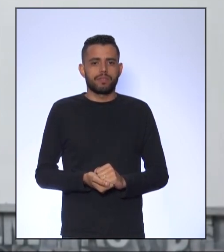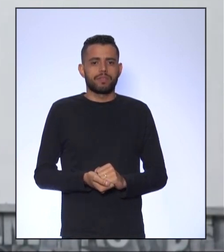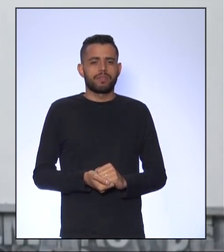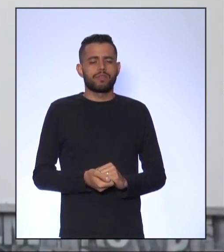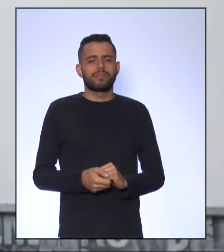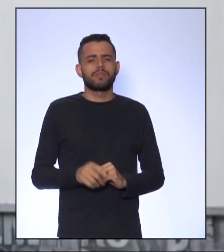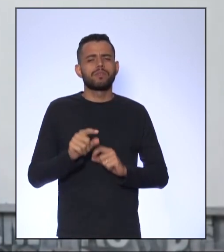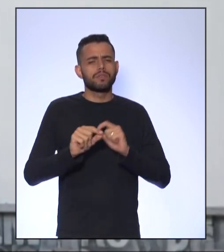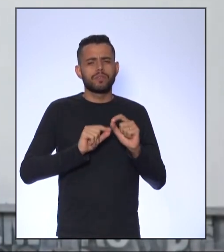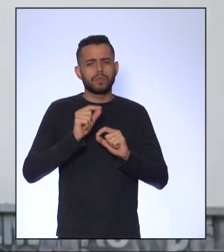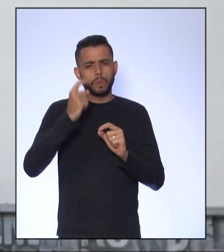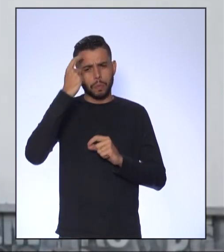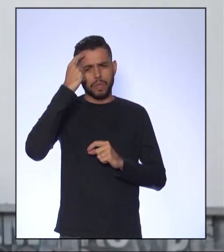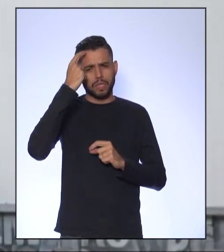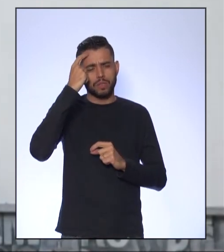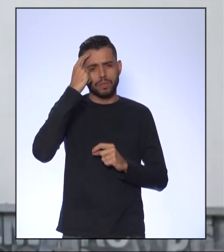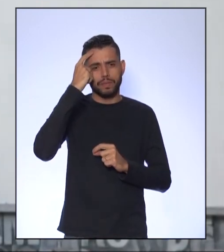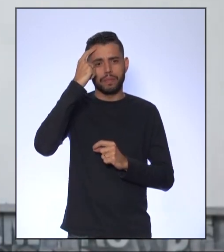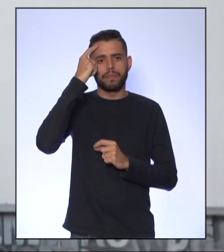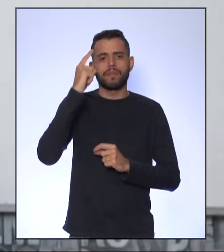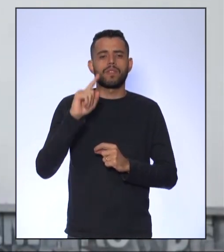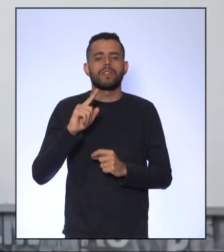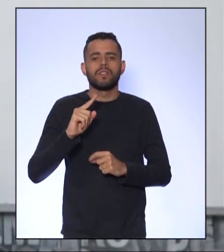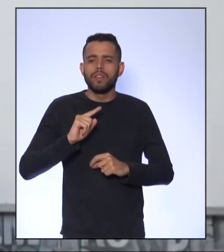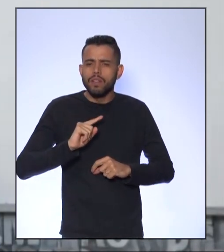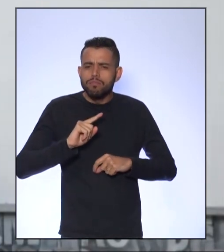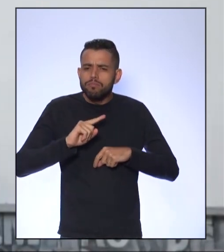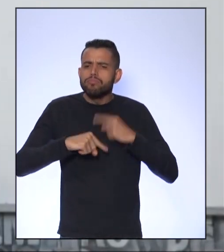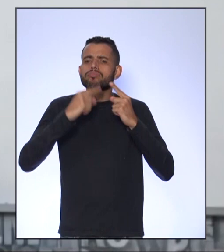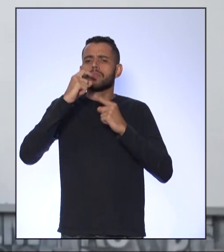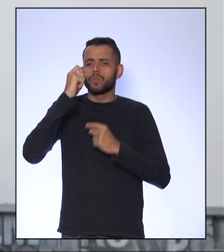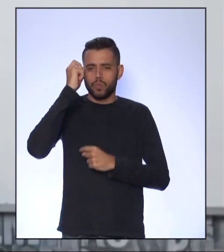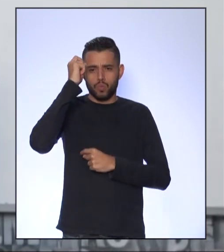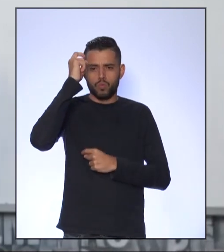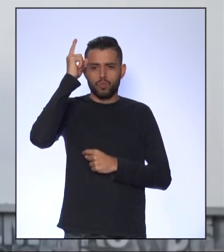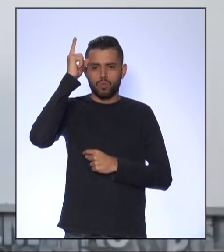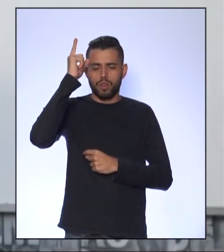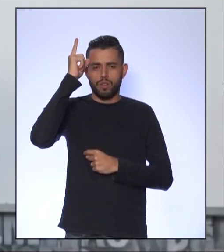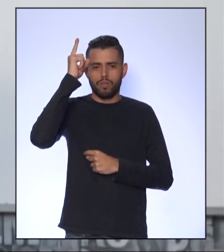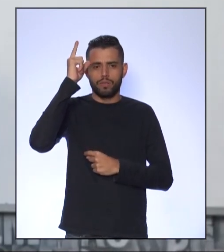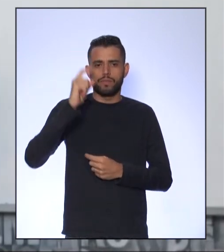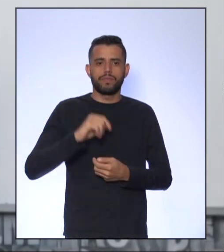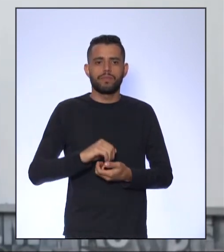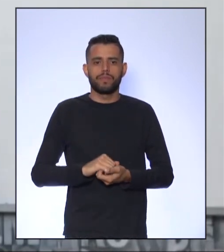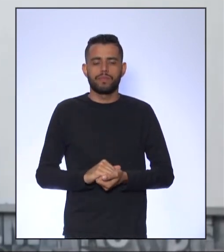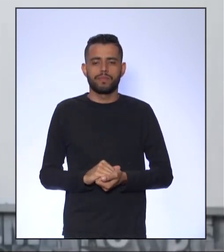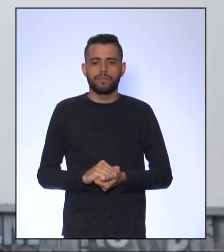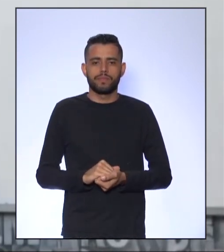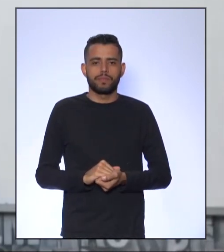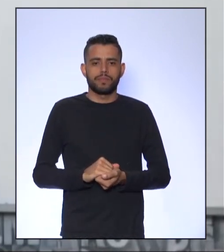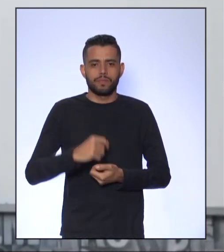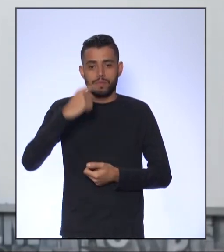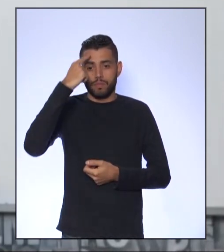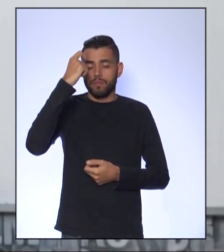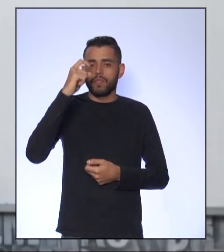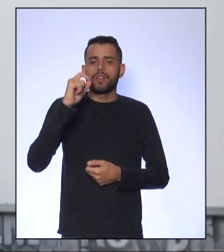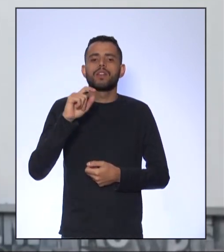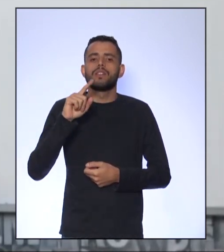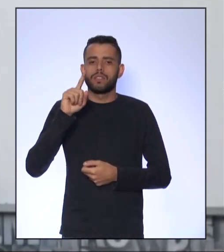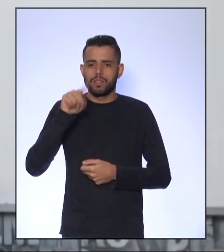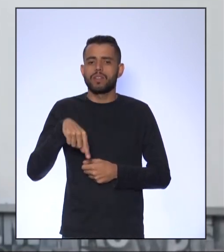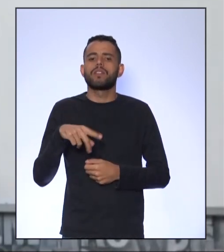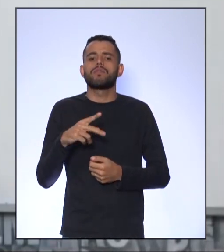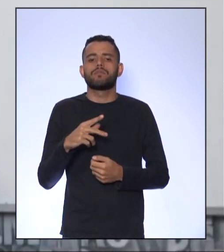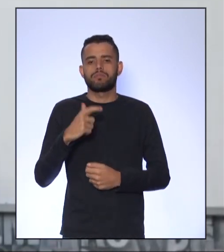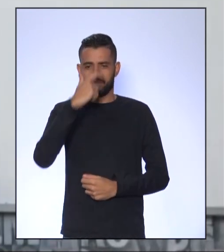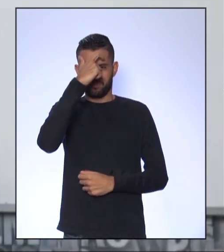racionalismo no elemento do renascimento cultural, a ideia do racionalismo coloca o homem